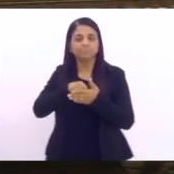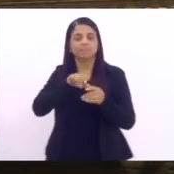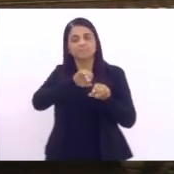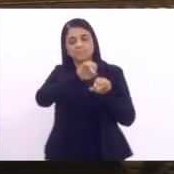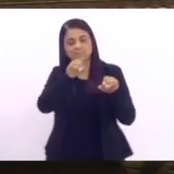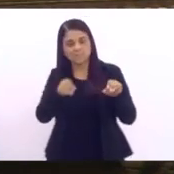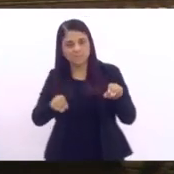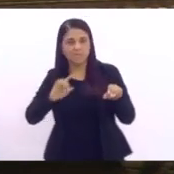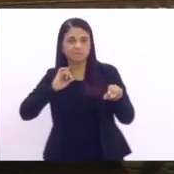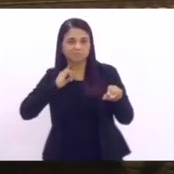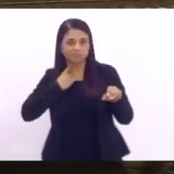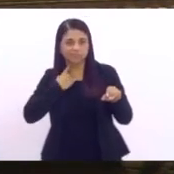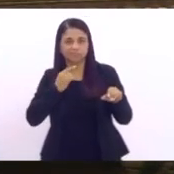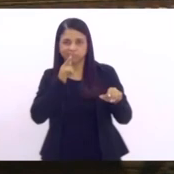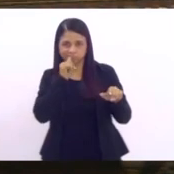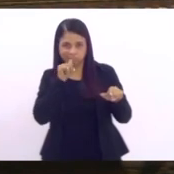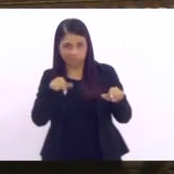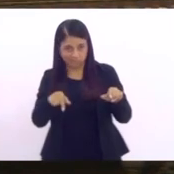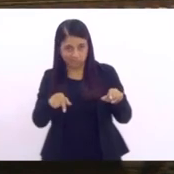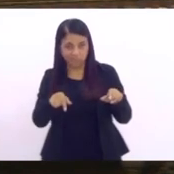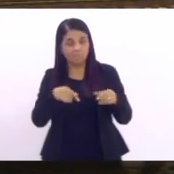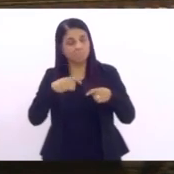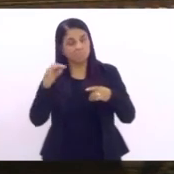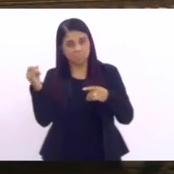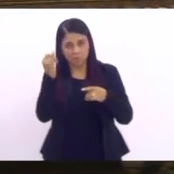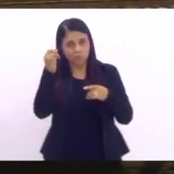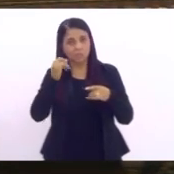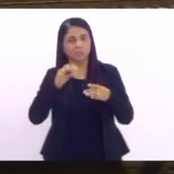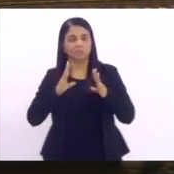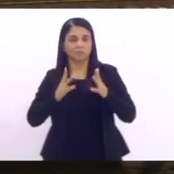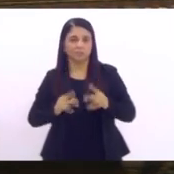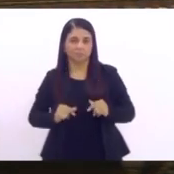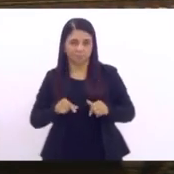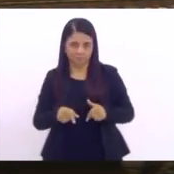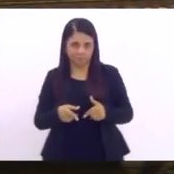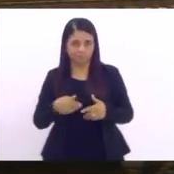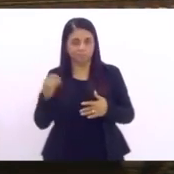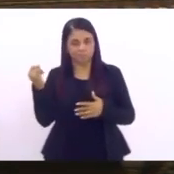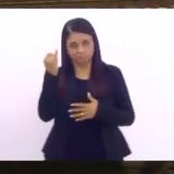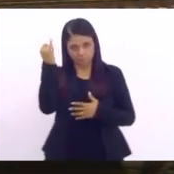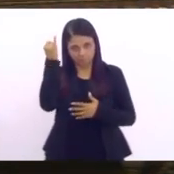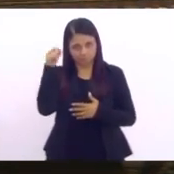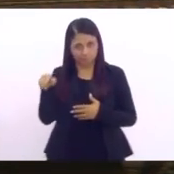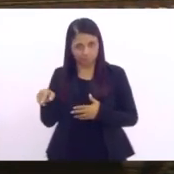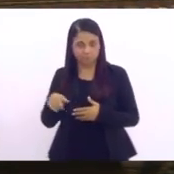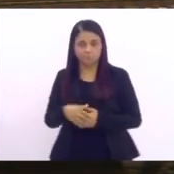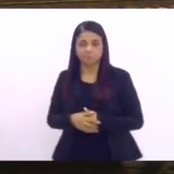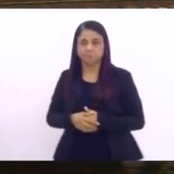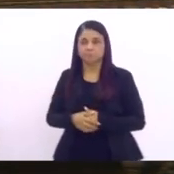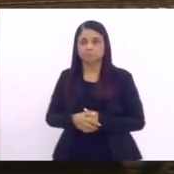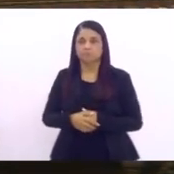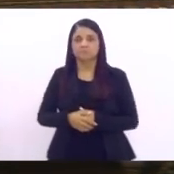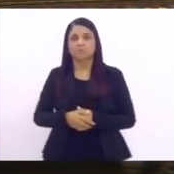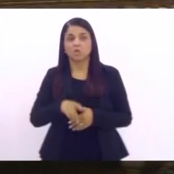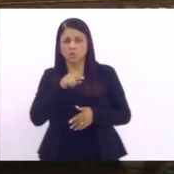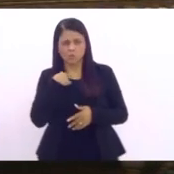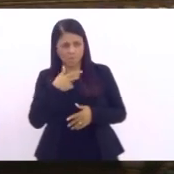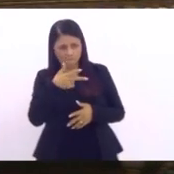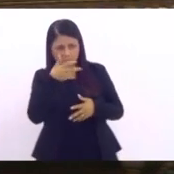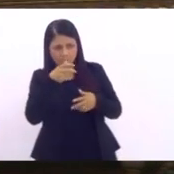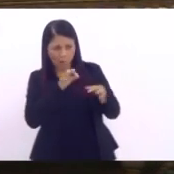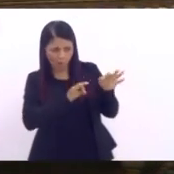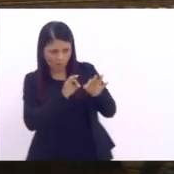e importante para a nossa população. Eu estou vendo ali que os deputados estão se organizando para uma foto e estão excluindo nós